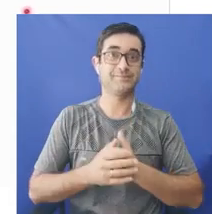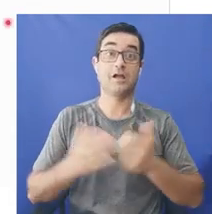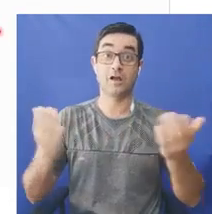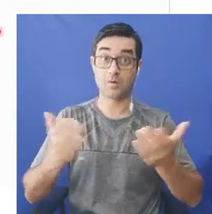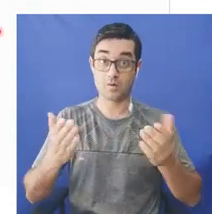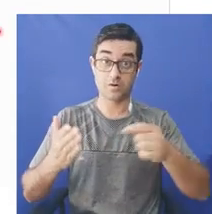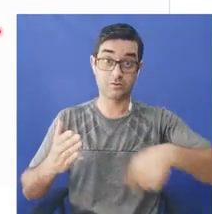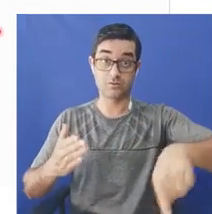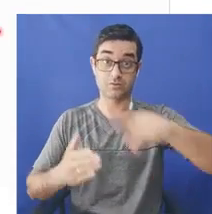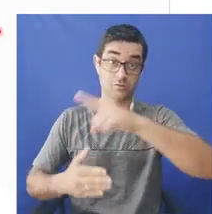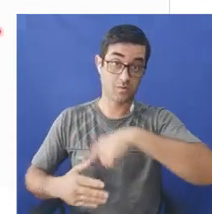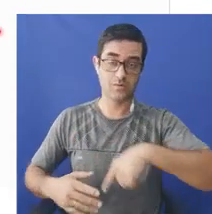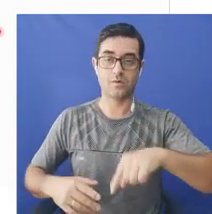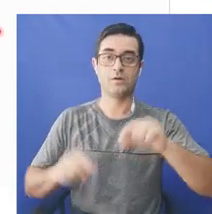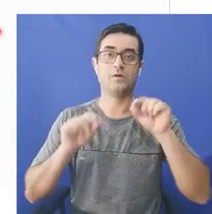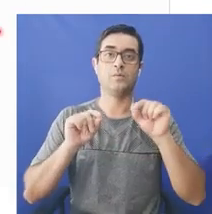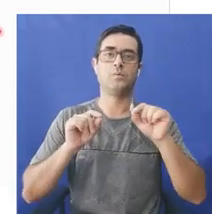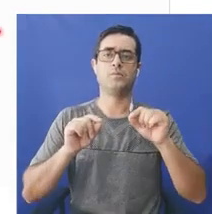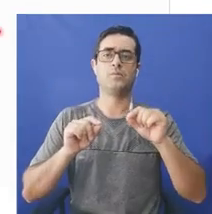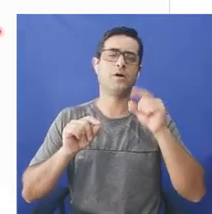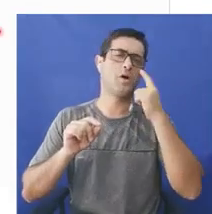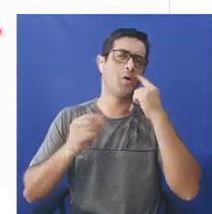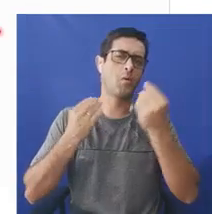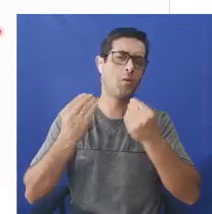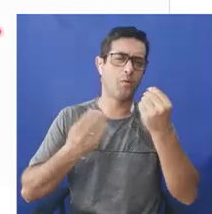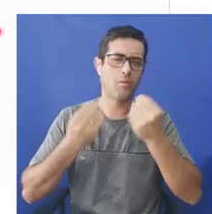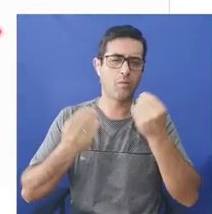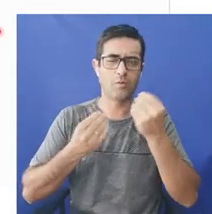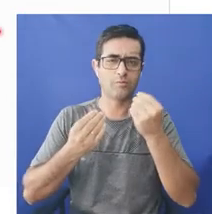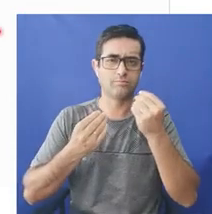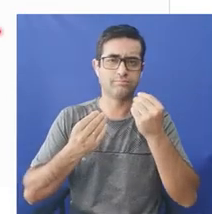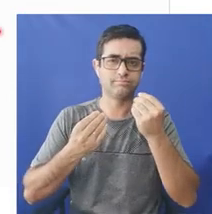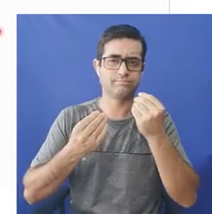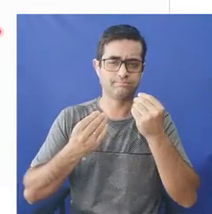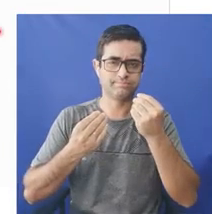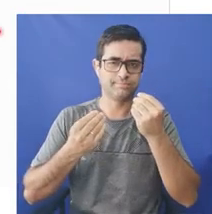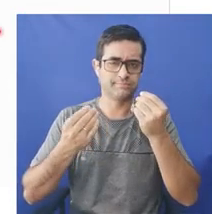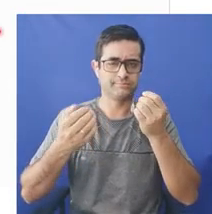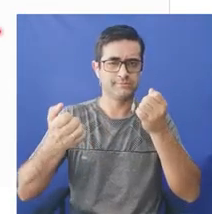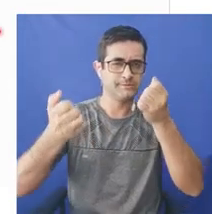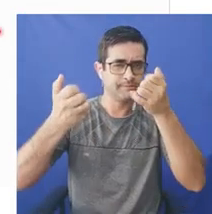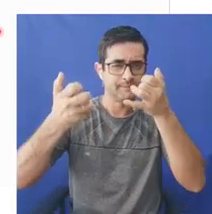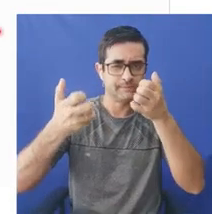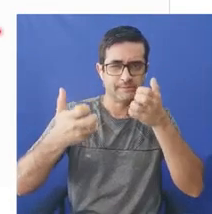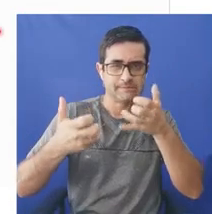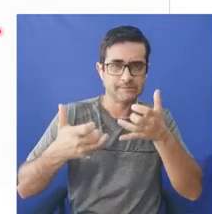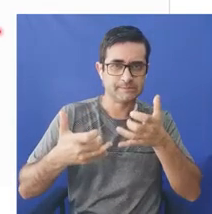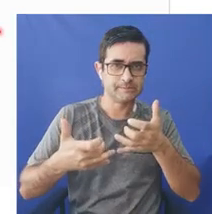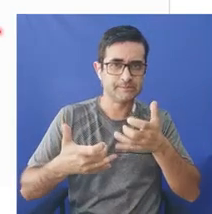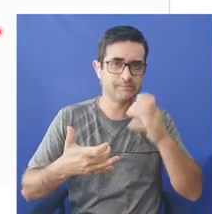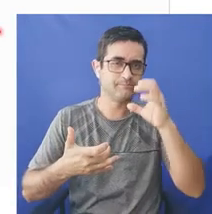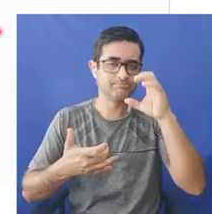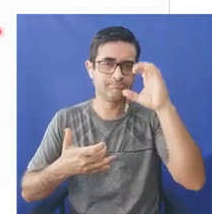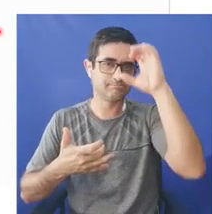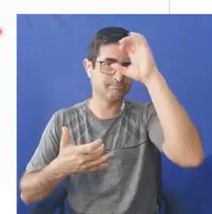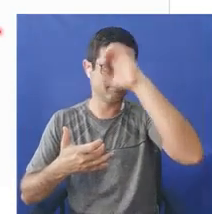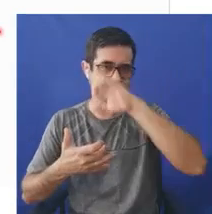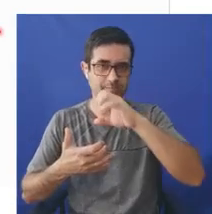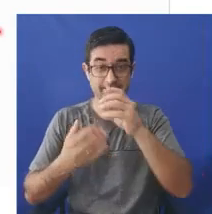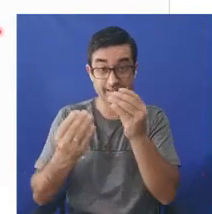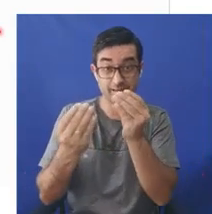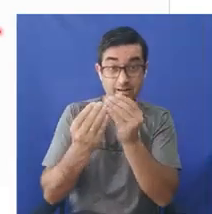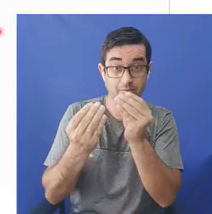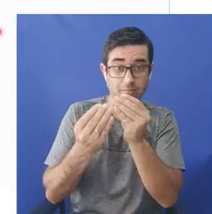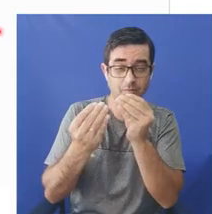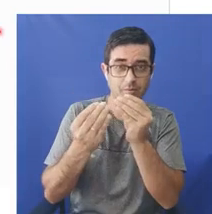Então, pessoal, agora a gente vai trabalhar um pouquinho como a gente vai aplicar essa parte, né, de constante